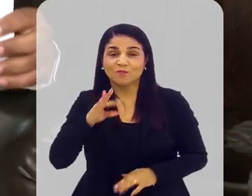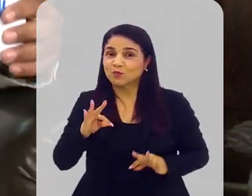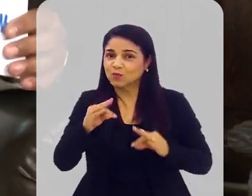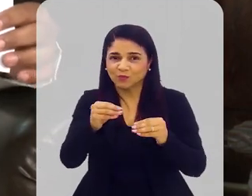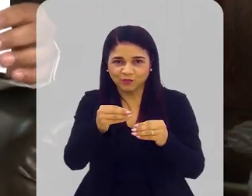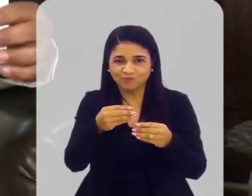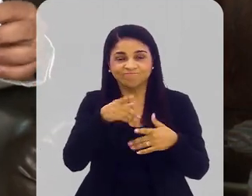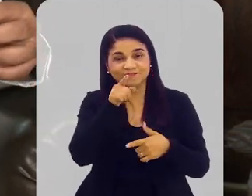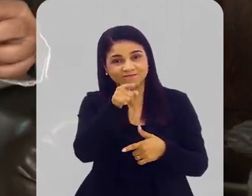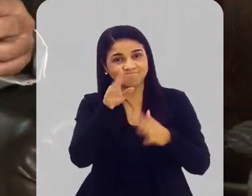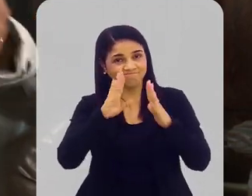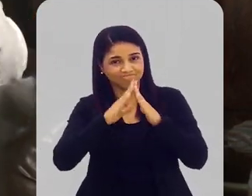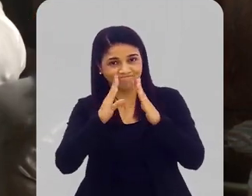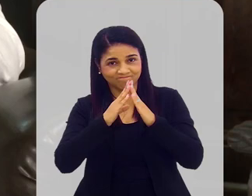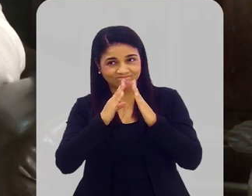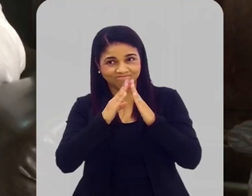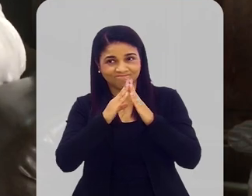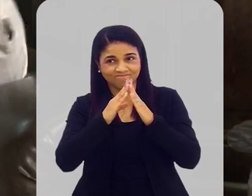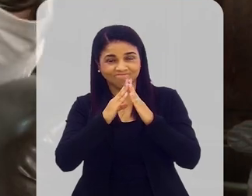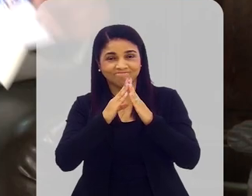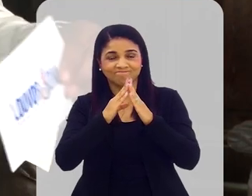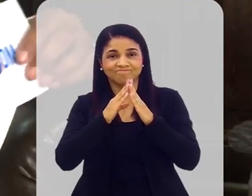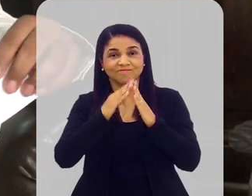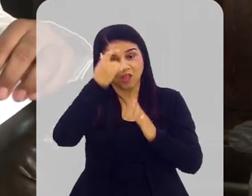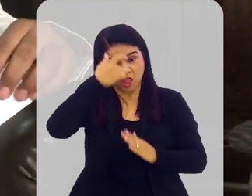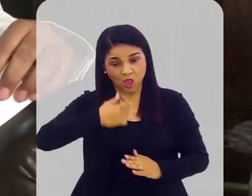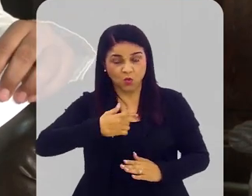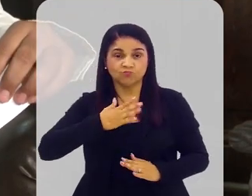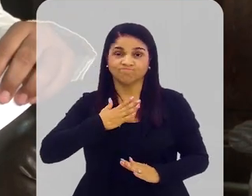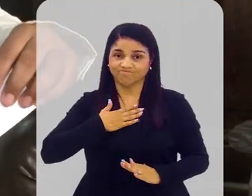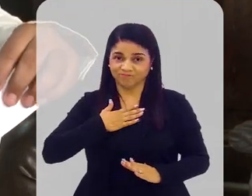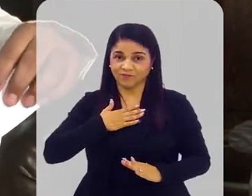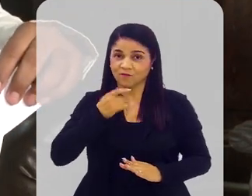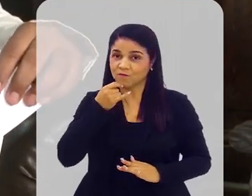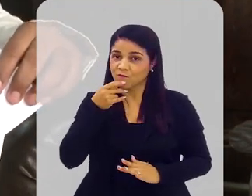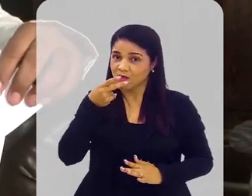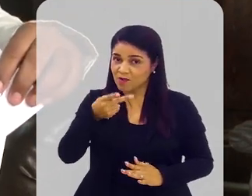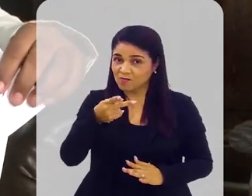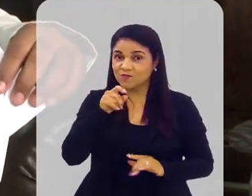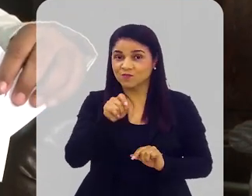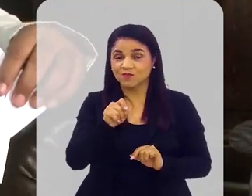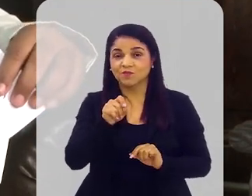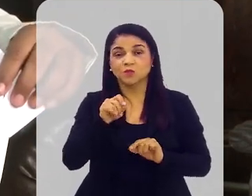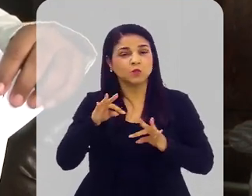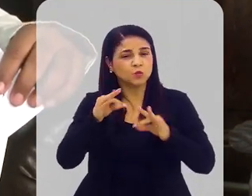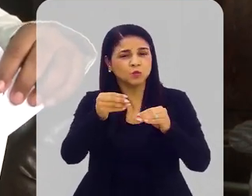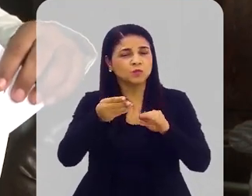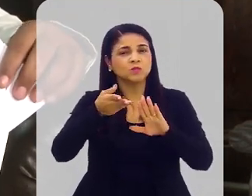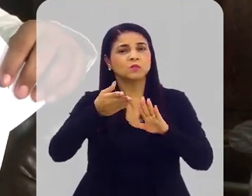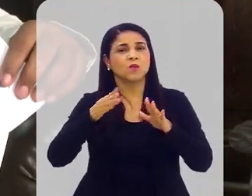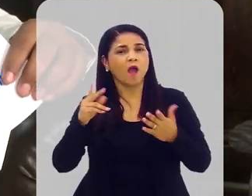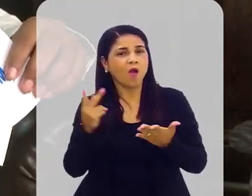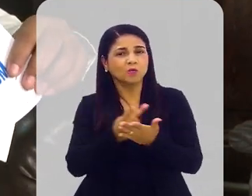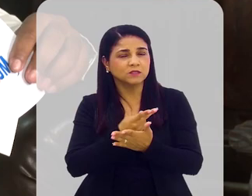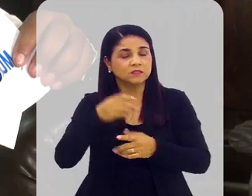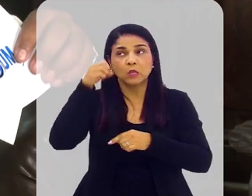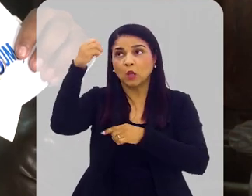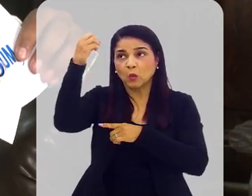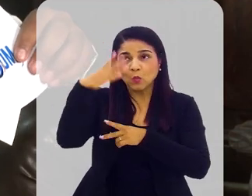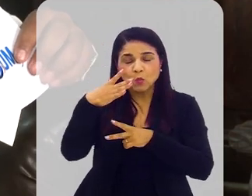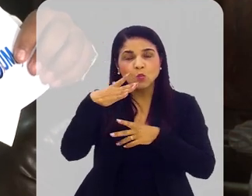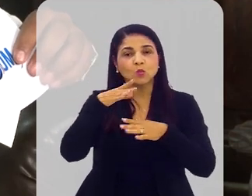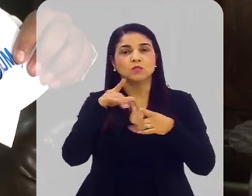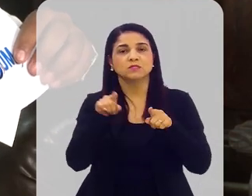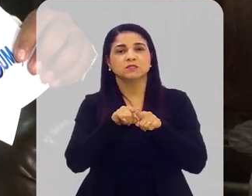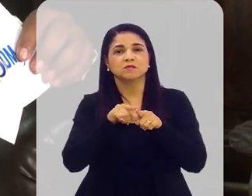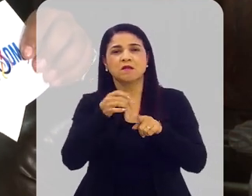em casa, você só vê aqui o Negão falando. Mas para que tudo isso que aconteça, a galera da luz, a